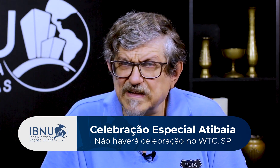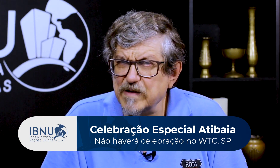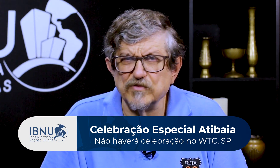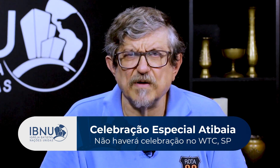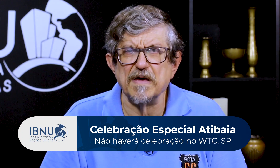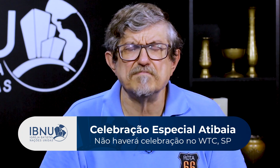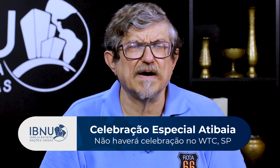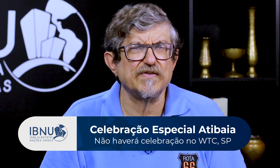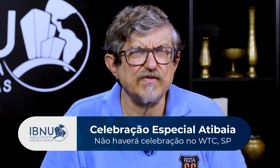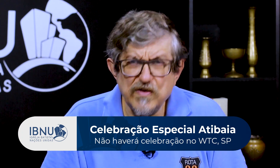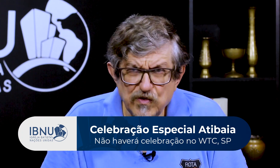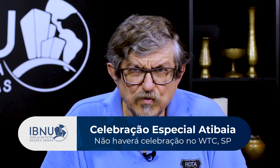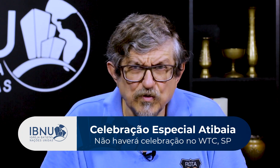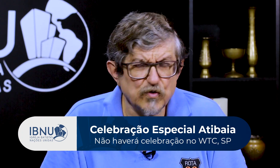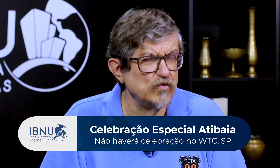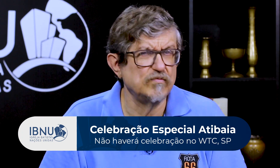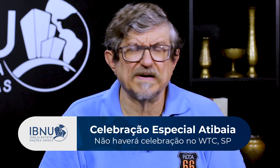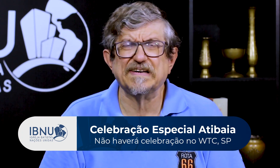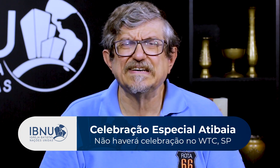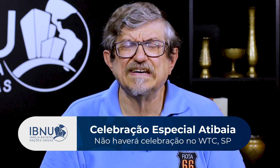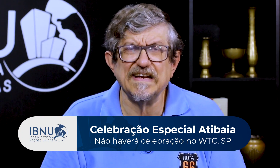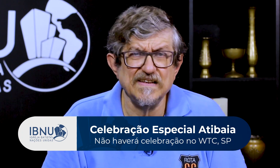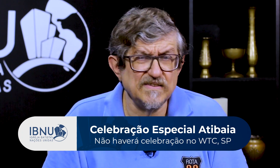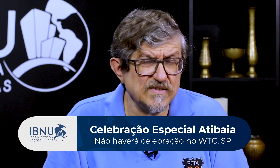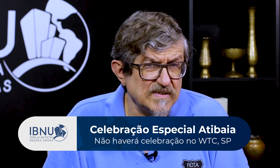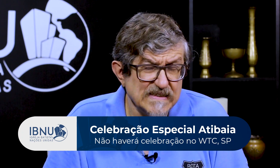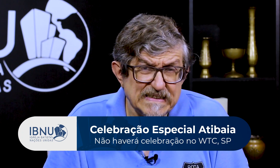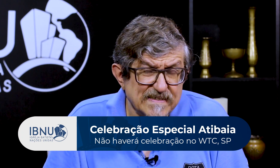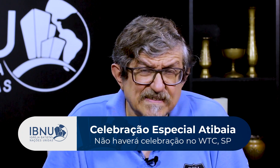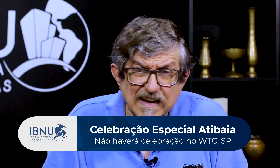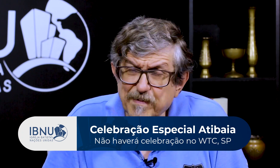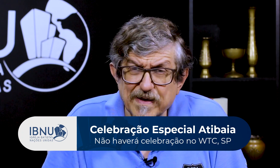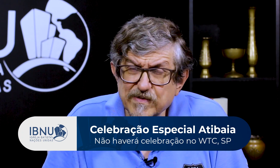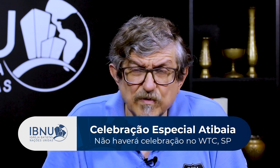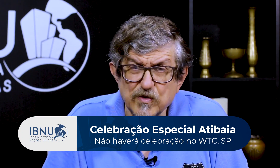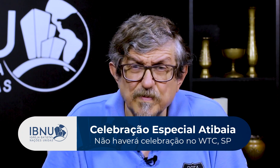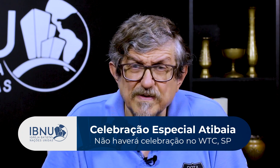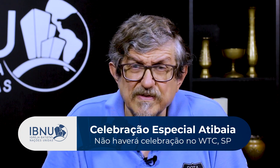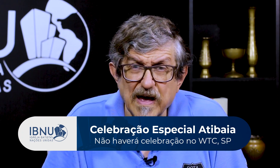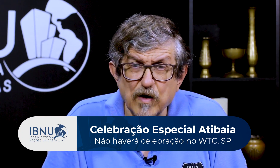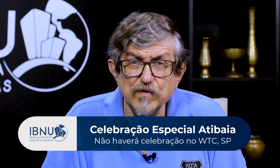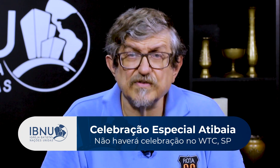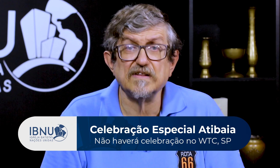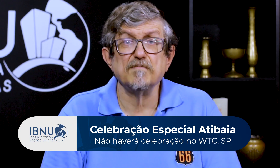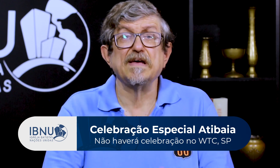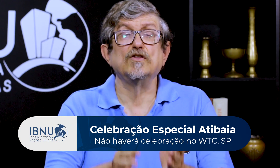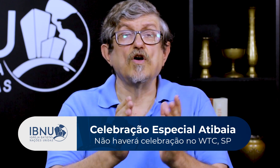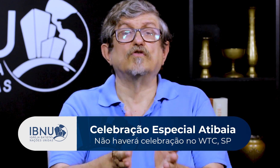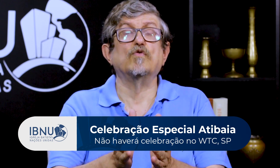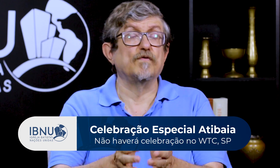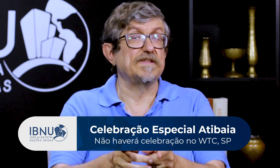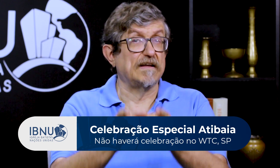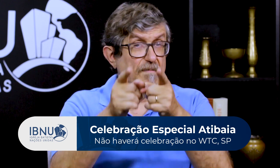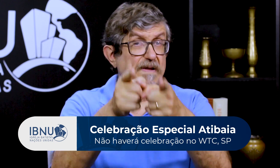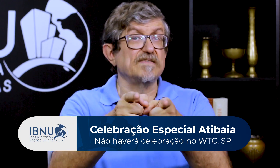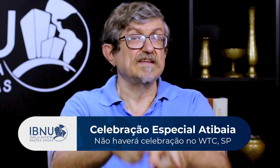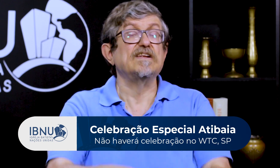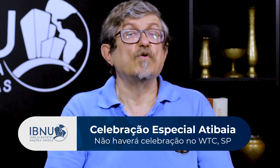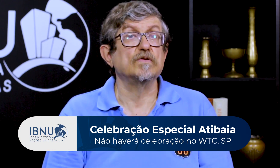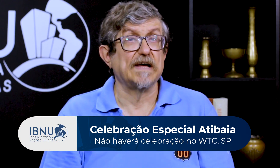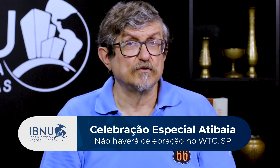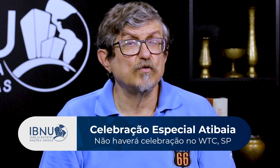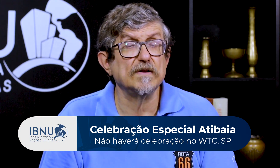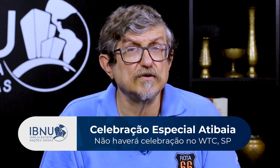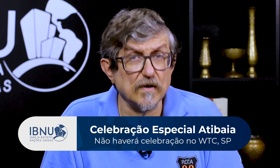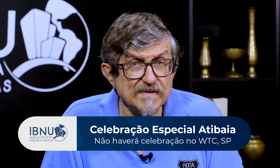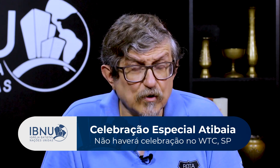manhã. Teremos também batismos, uma grande celebração especial. Você também é nosso convidado, apenas entre